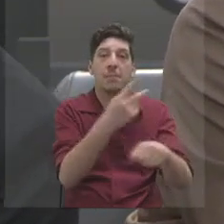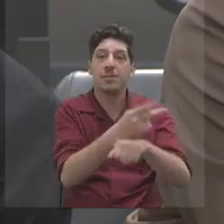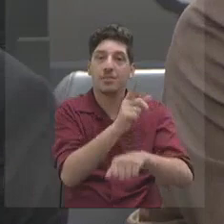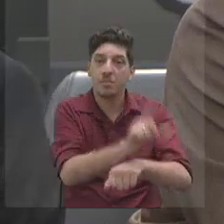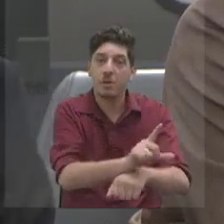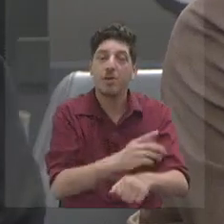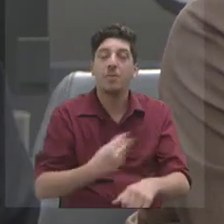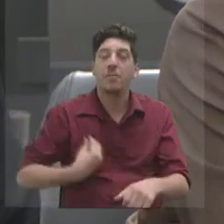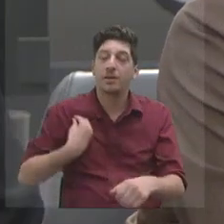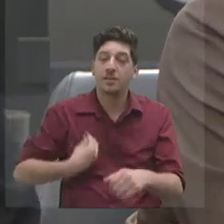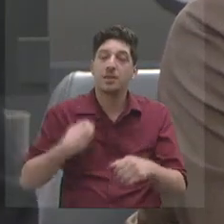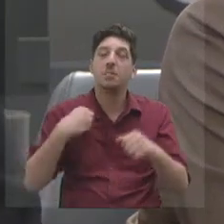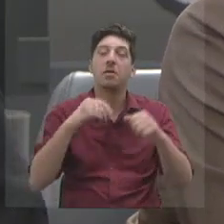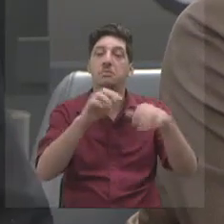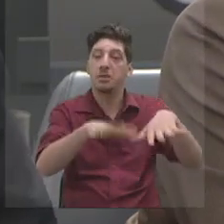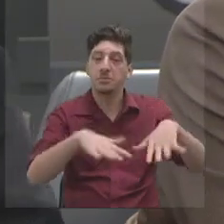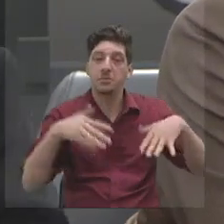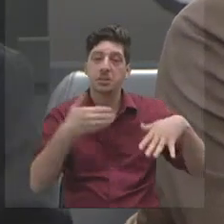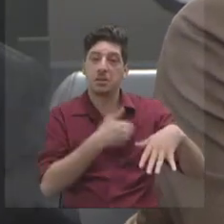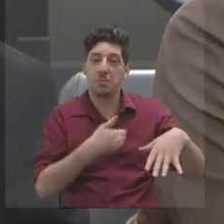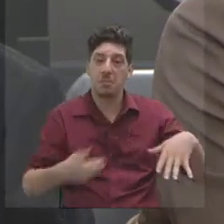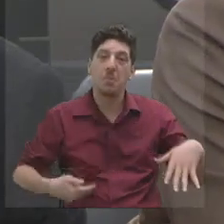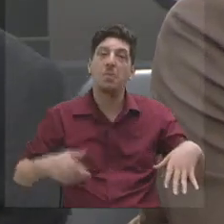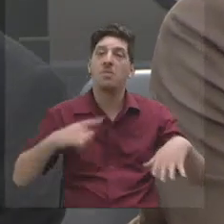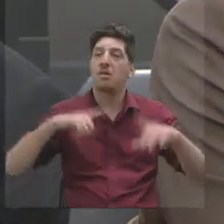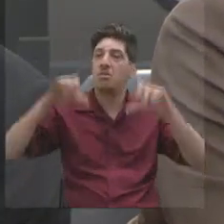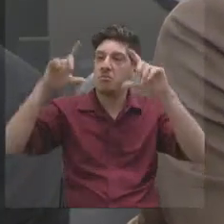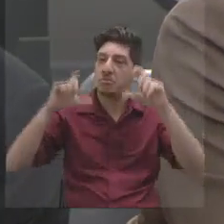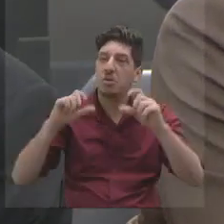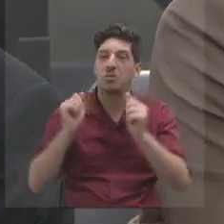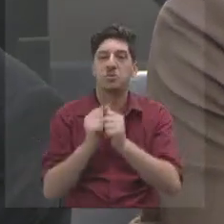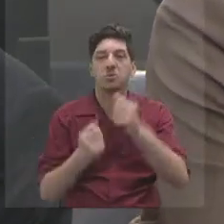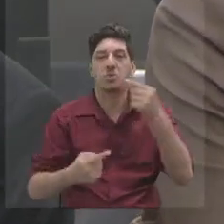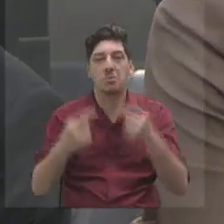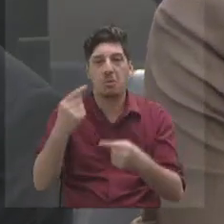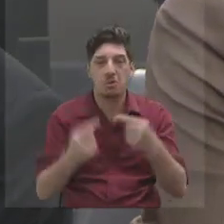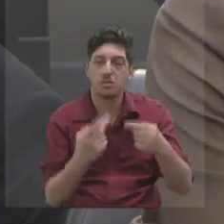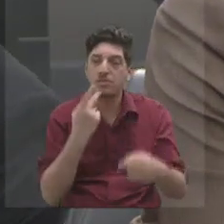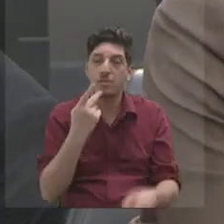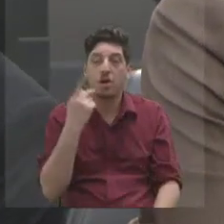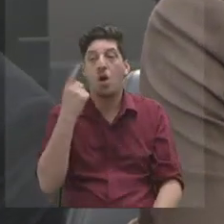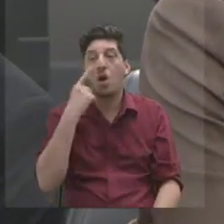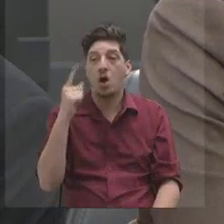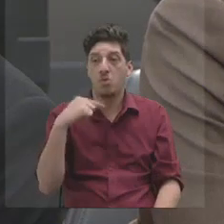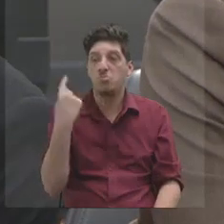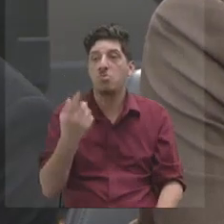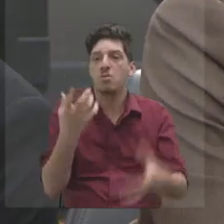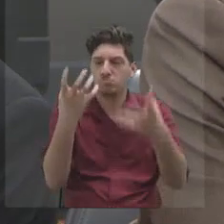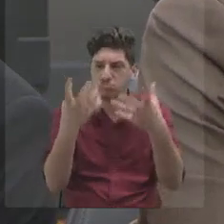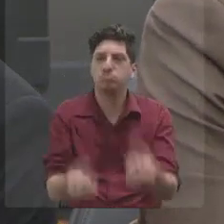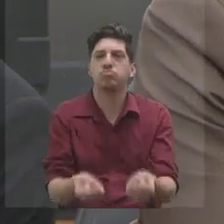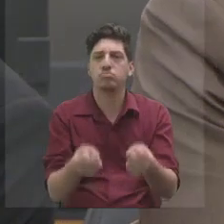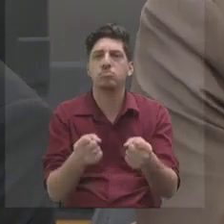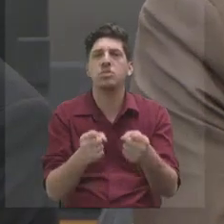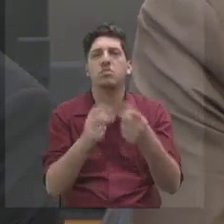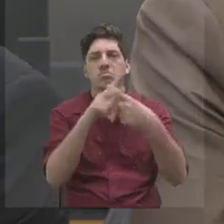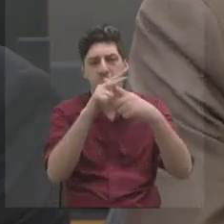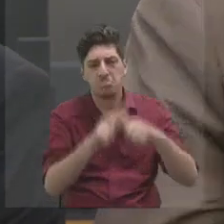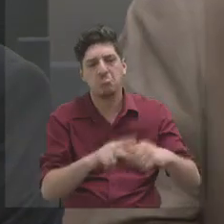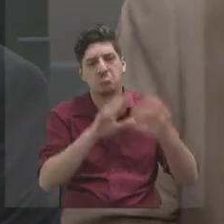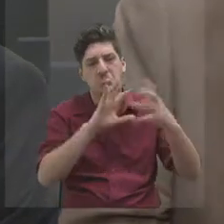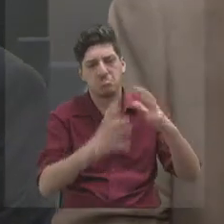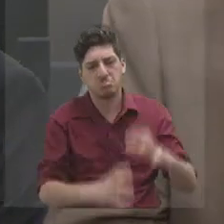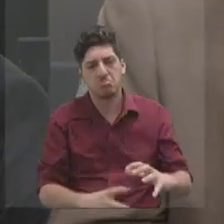dizendo o seguinte tiraram foto com os políticos e falaram Olha nós vamos assumir a manutenção da MG